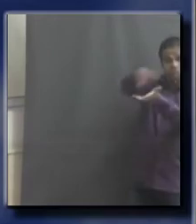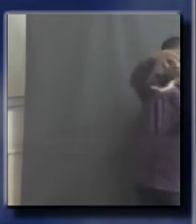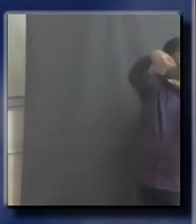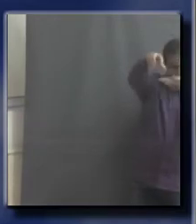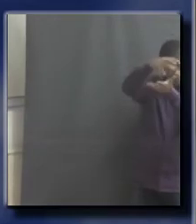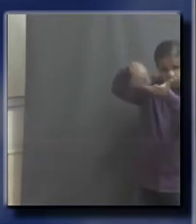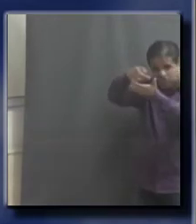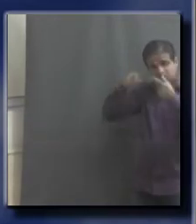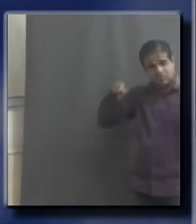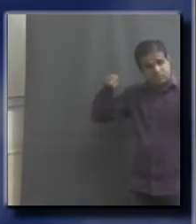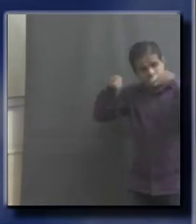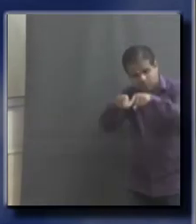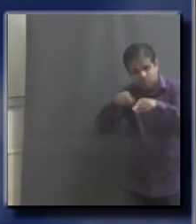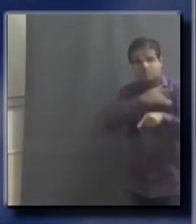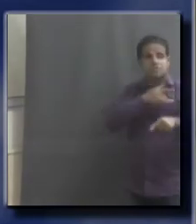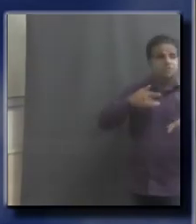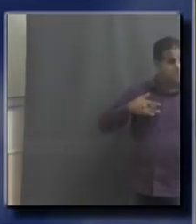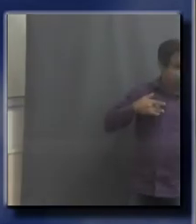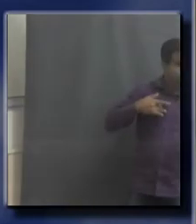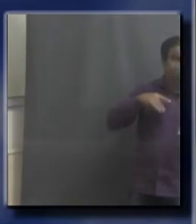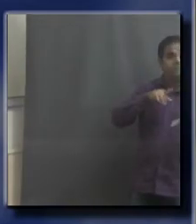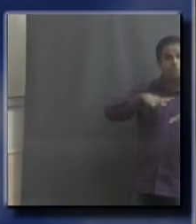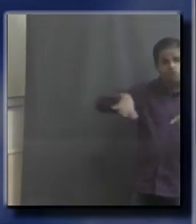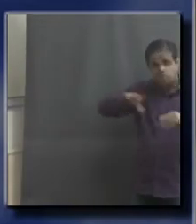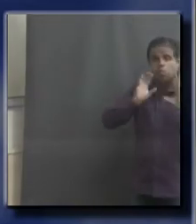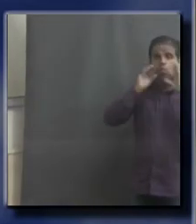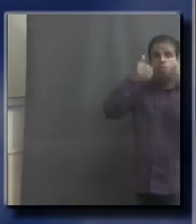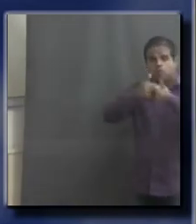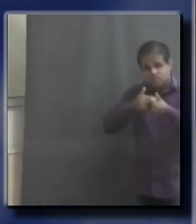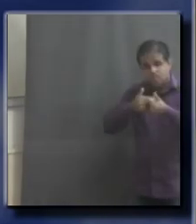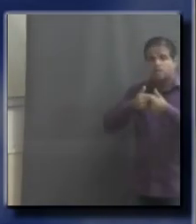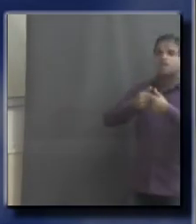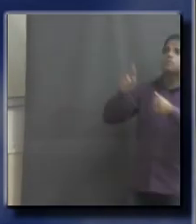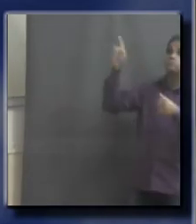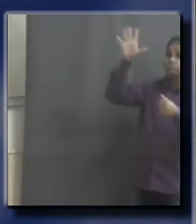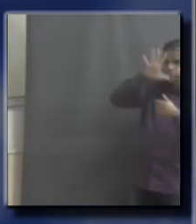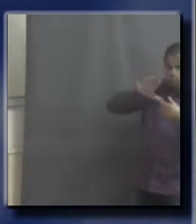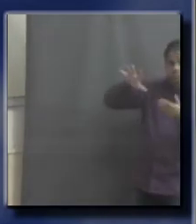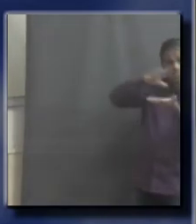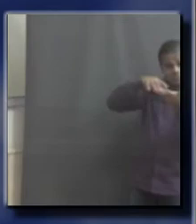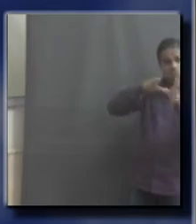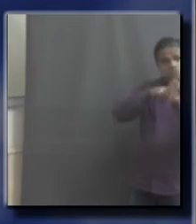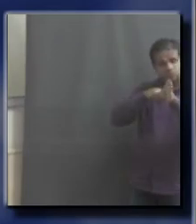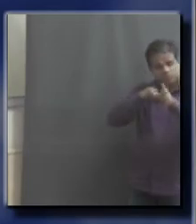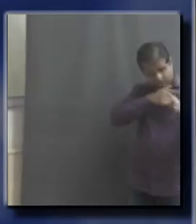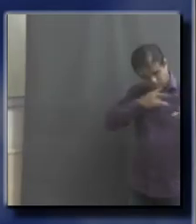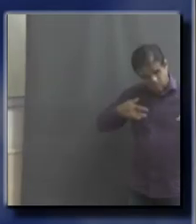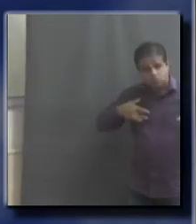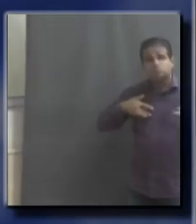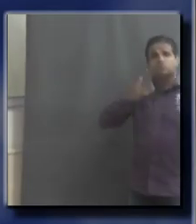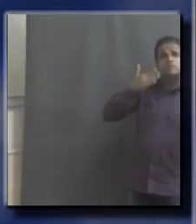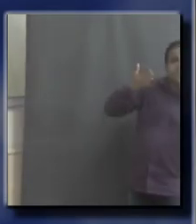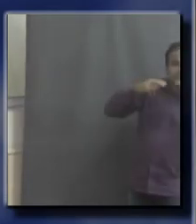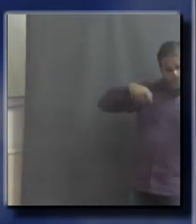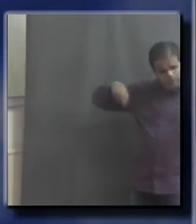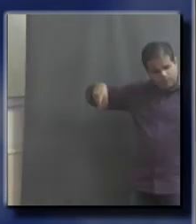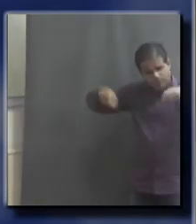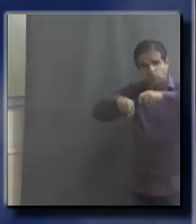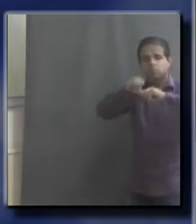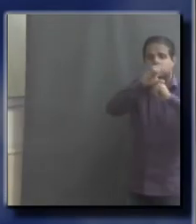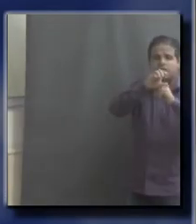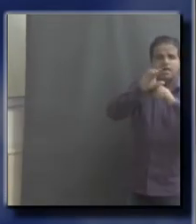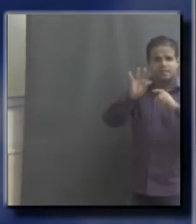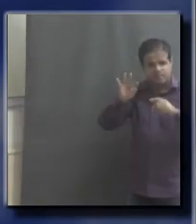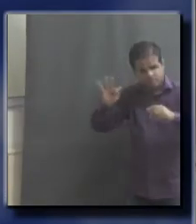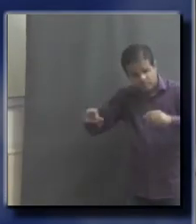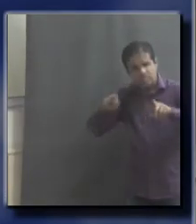entidades vinculadas à saúde, no Conselho Nacional de Saúde, reuniram-se, o CFP